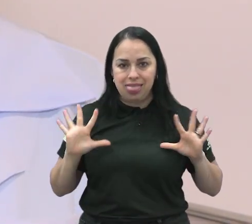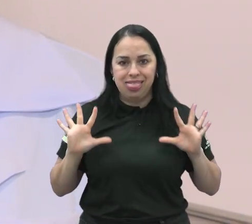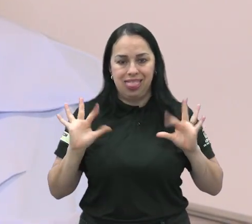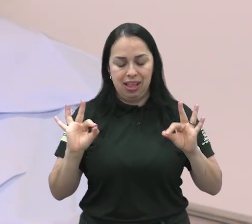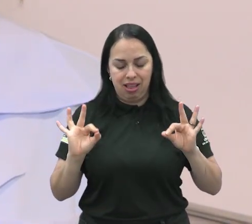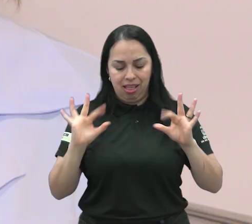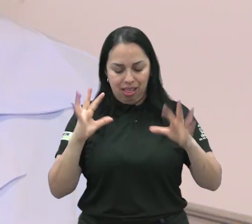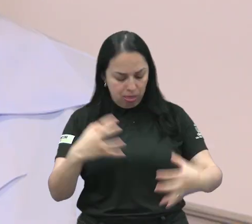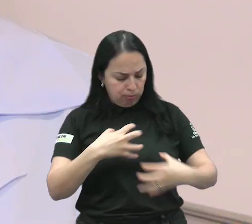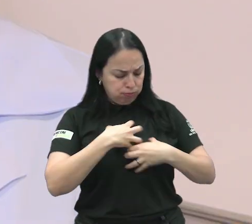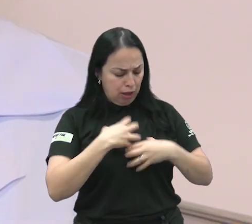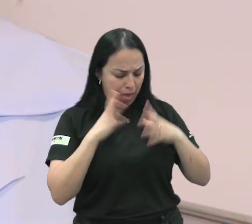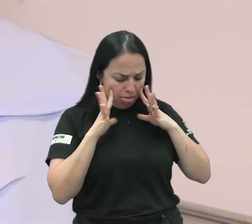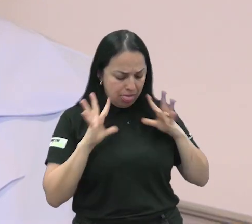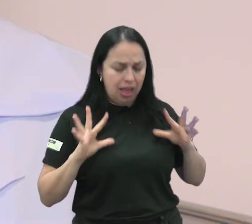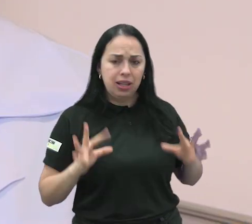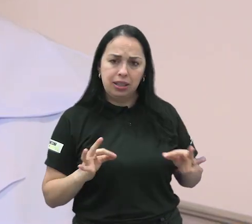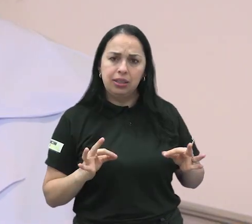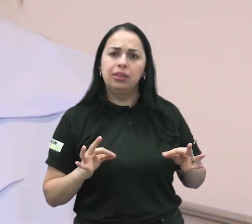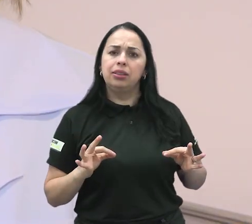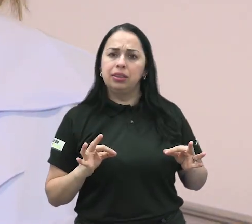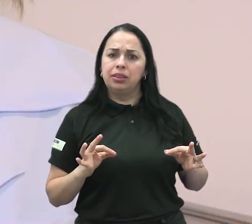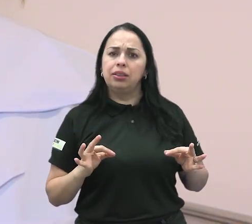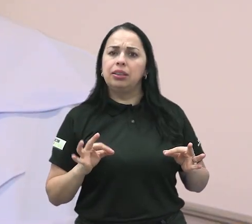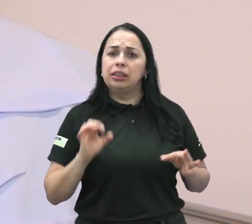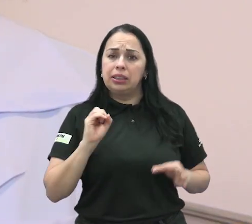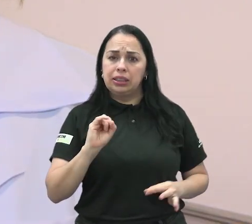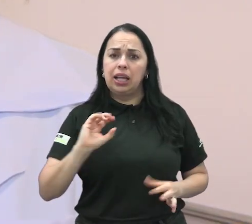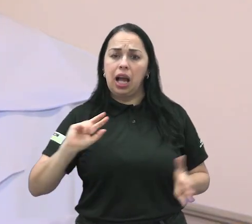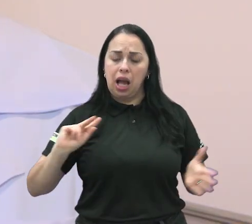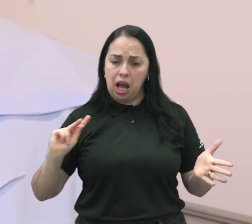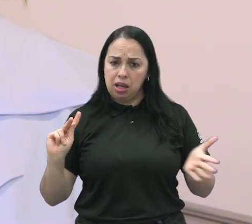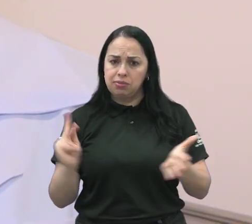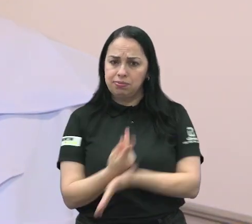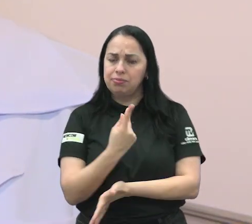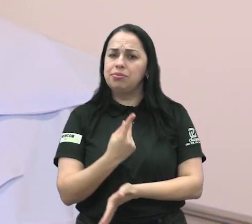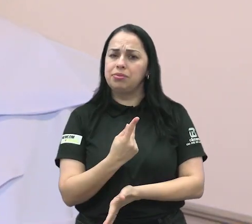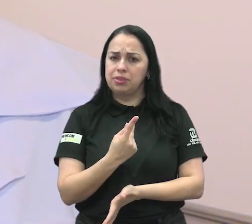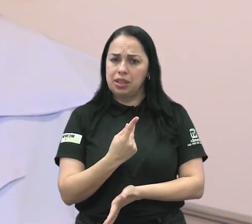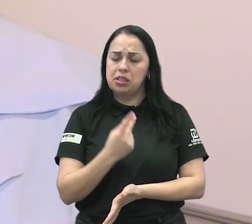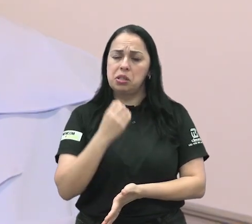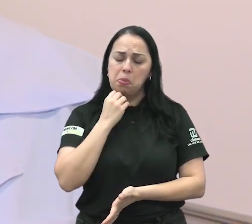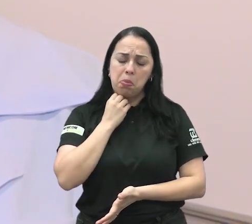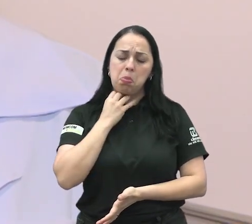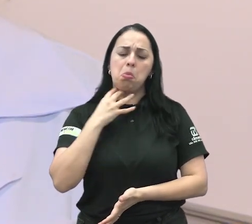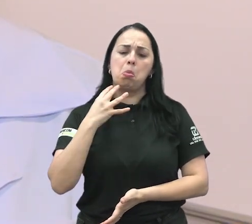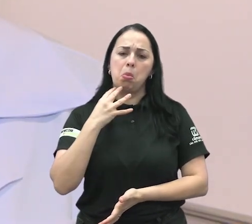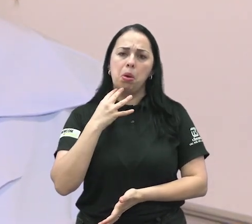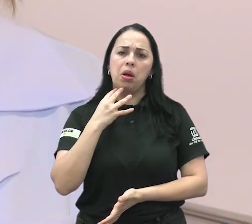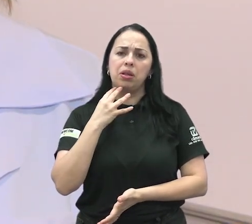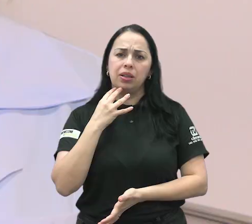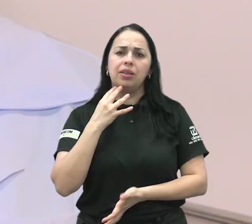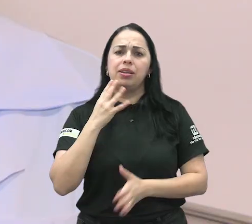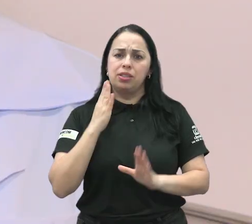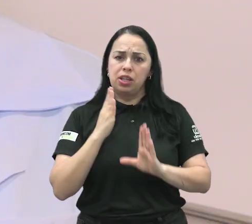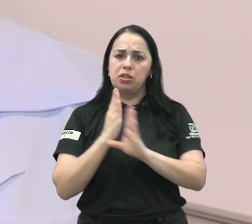população prestar atenção nos principais sinais e sintomas para, se tiver algum tipo de